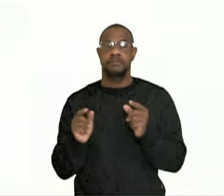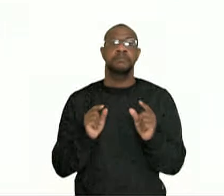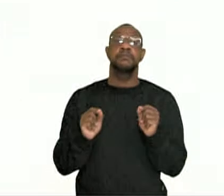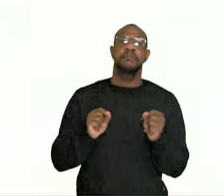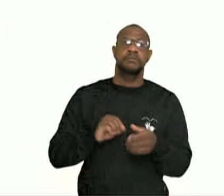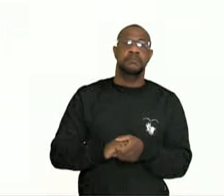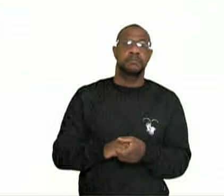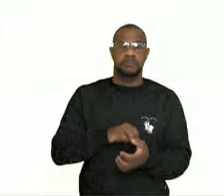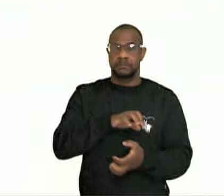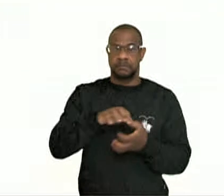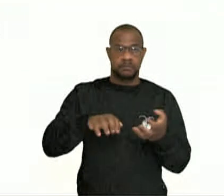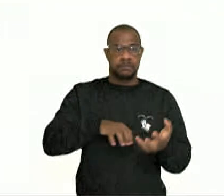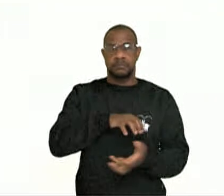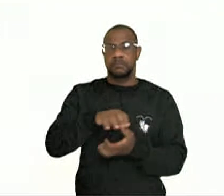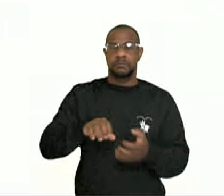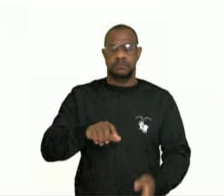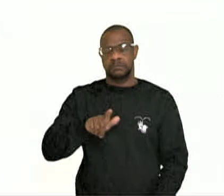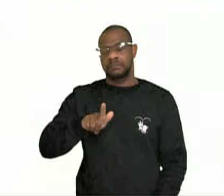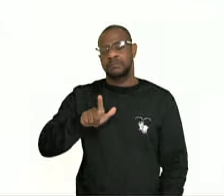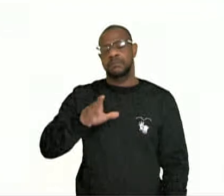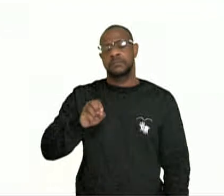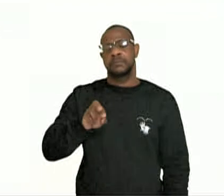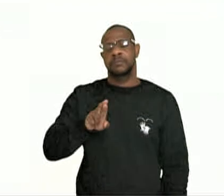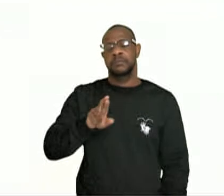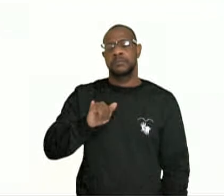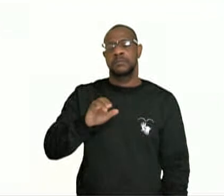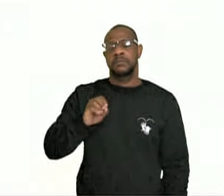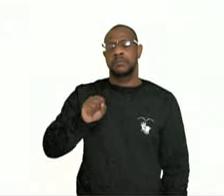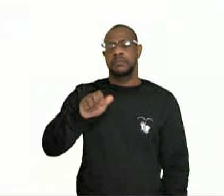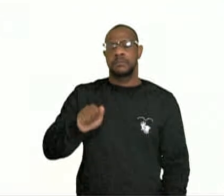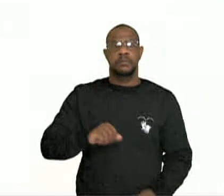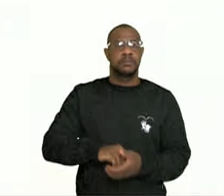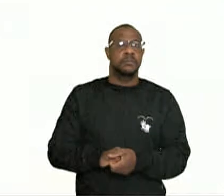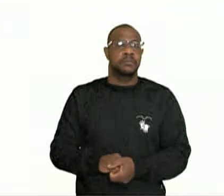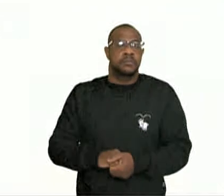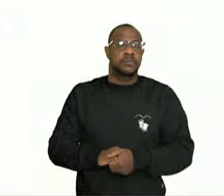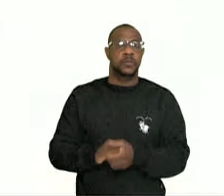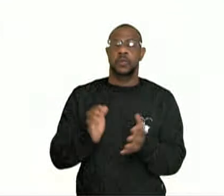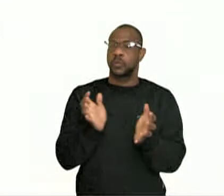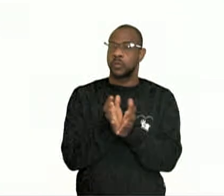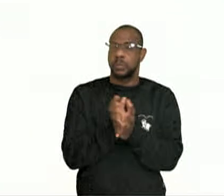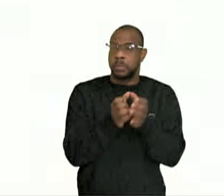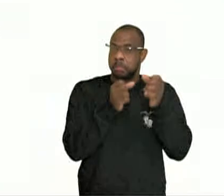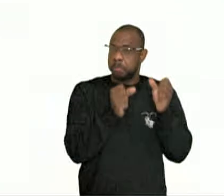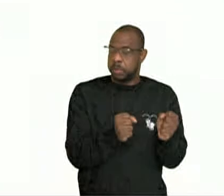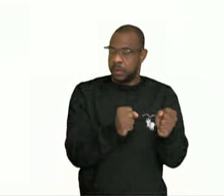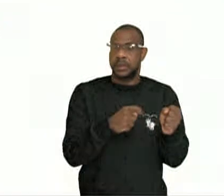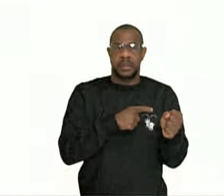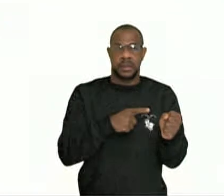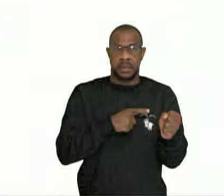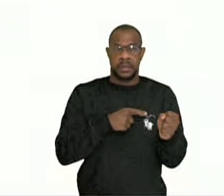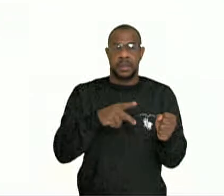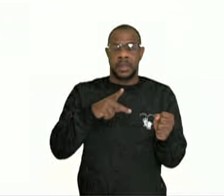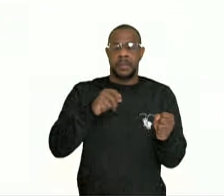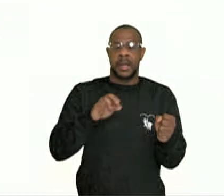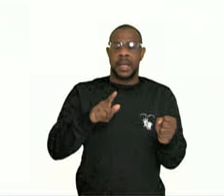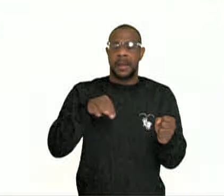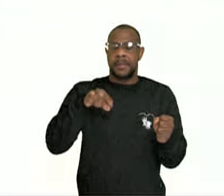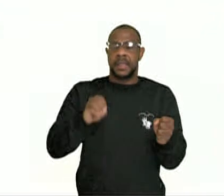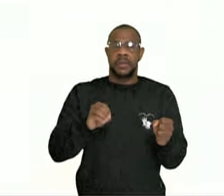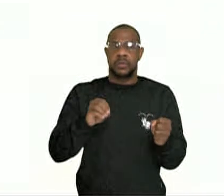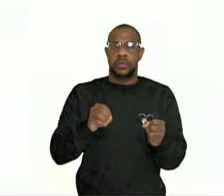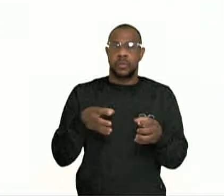a Revolução Gloriosa, né? O parlamento reuniu as suas tropas contra o rei,